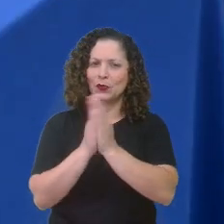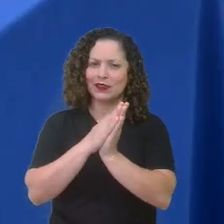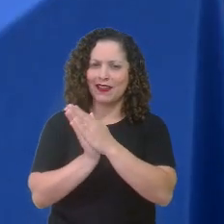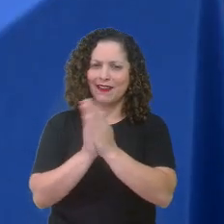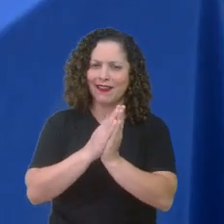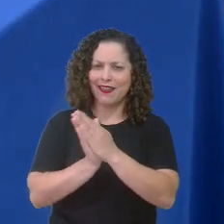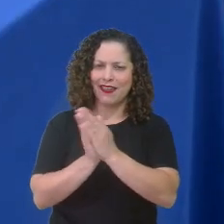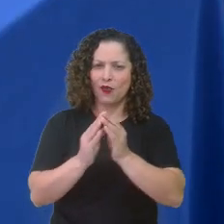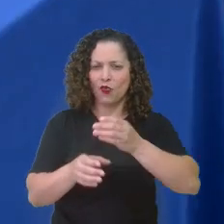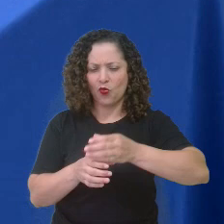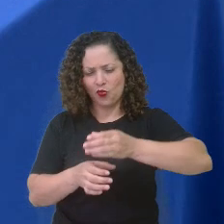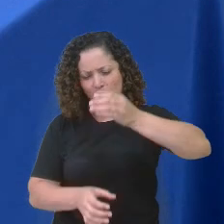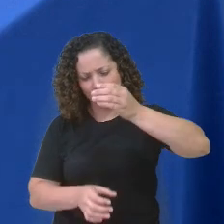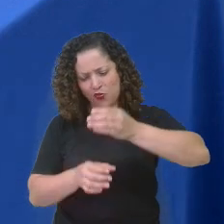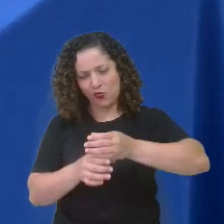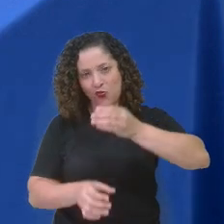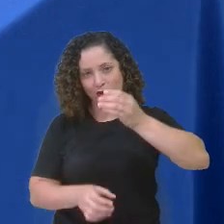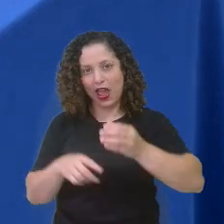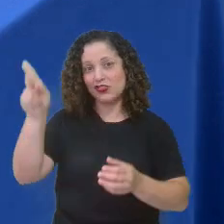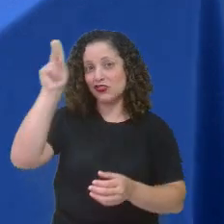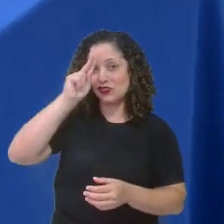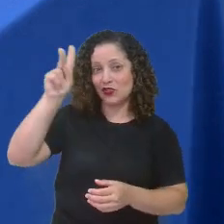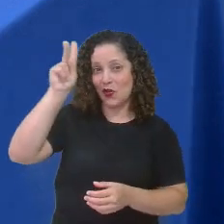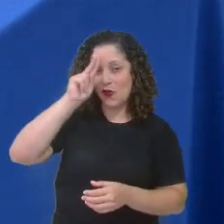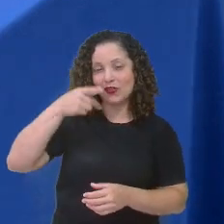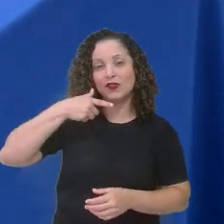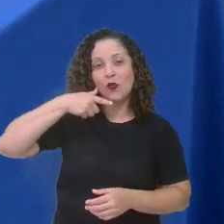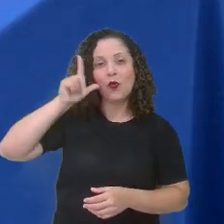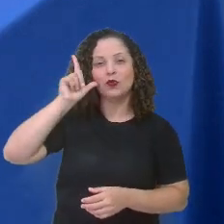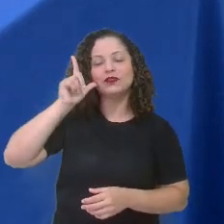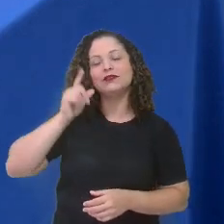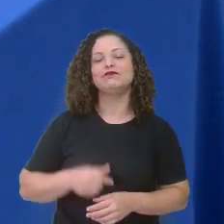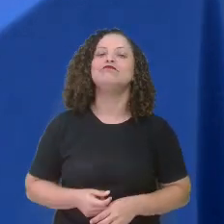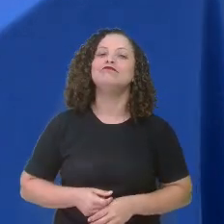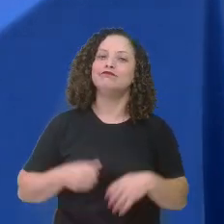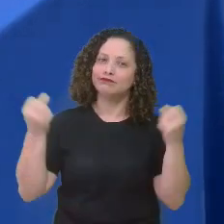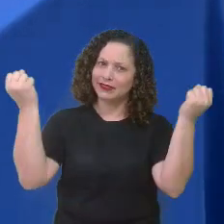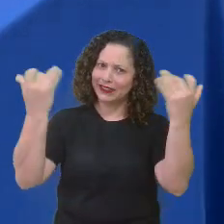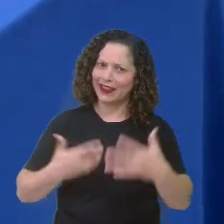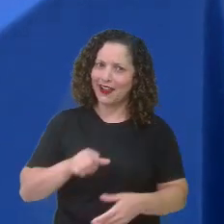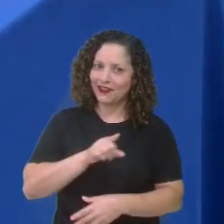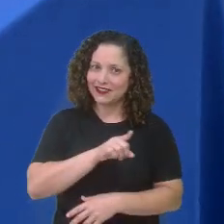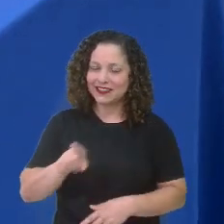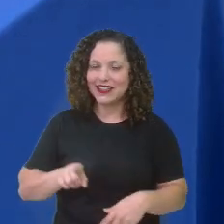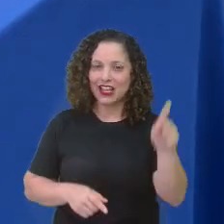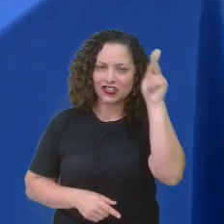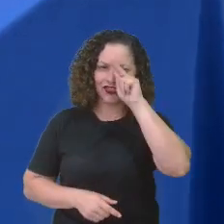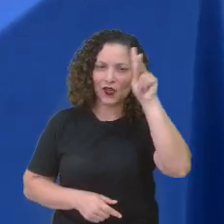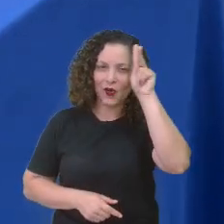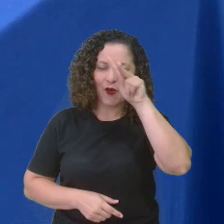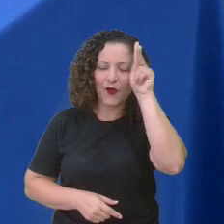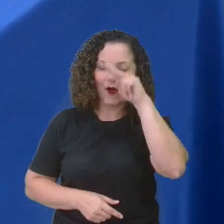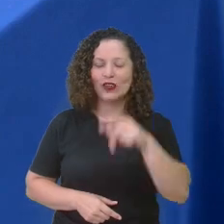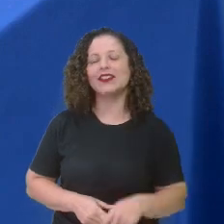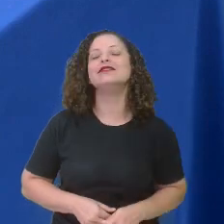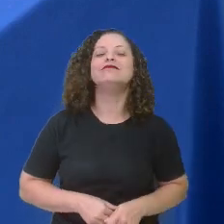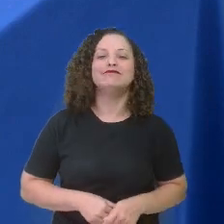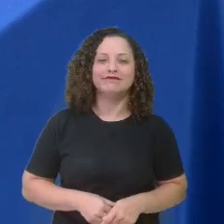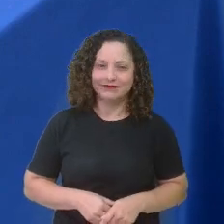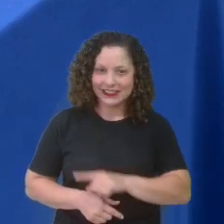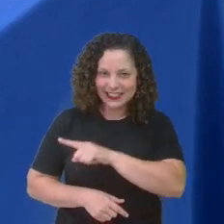lembram? O soldadinho de chumbo. Lembram que eu contei para vocês o quebra-nozes em cordel?